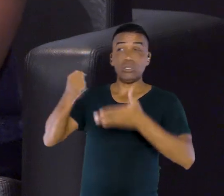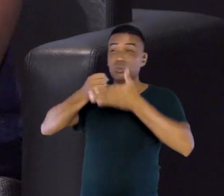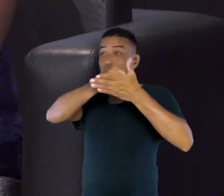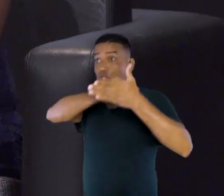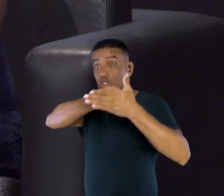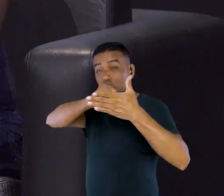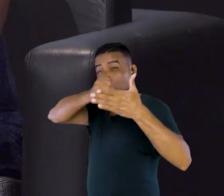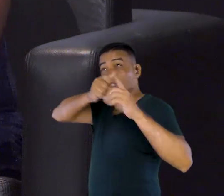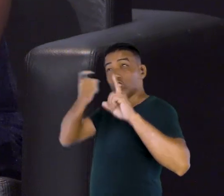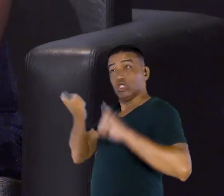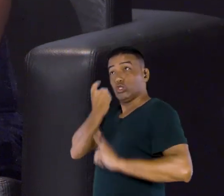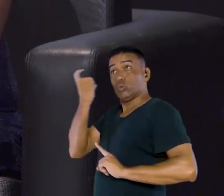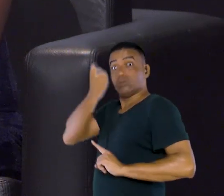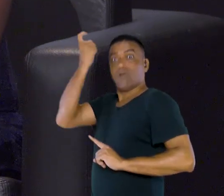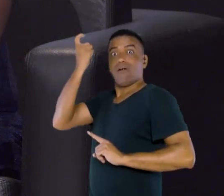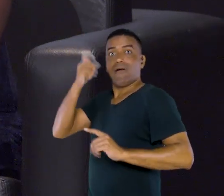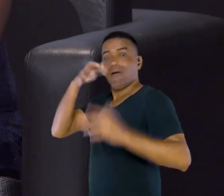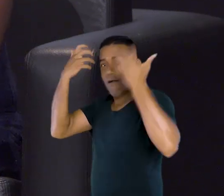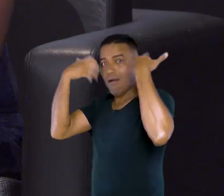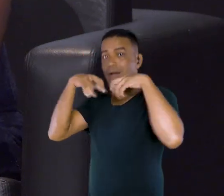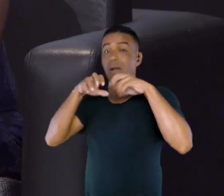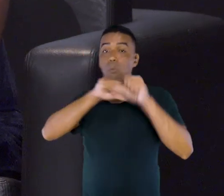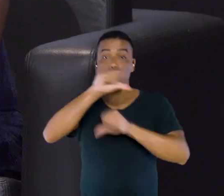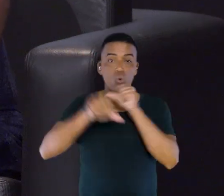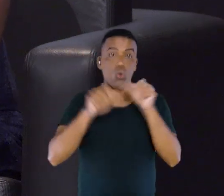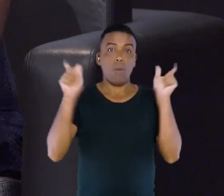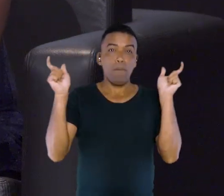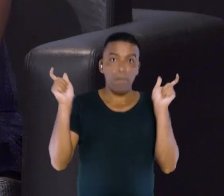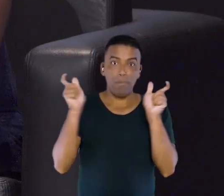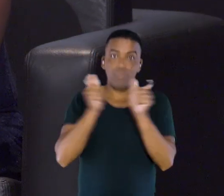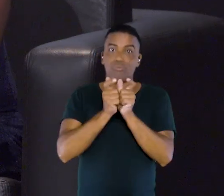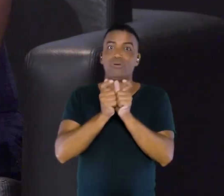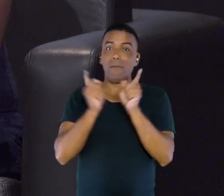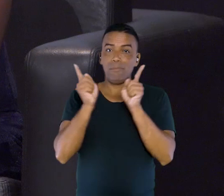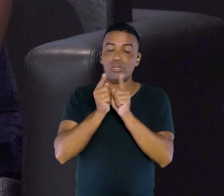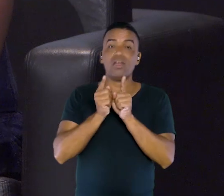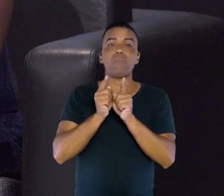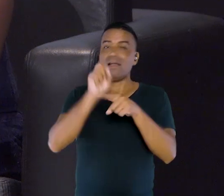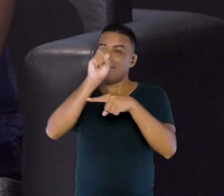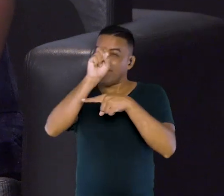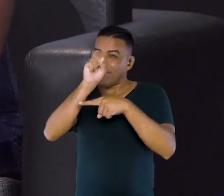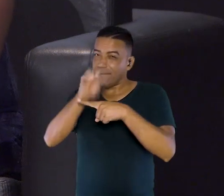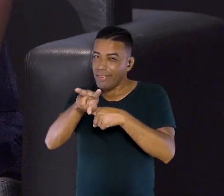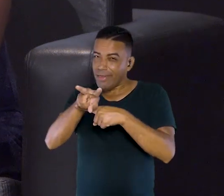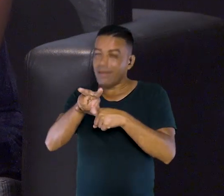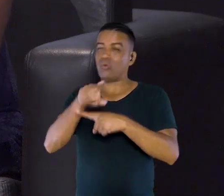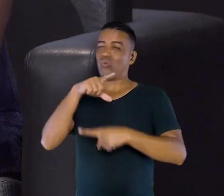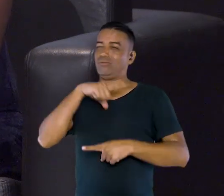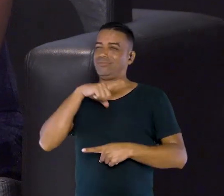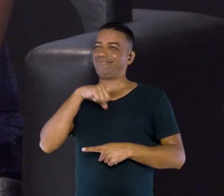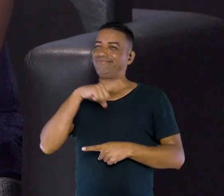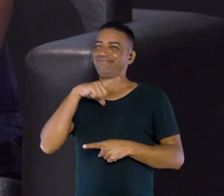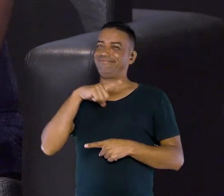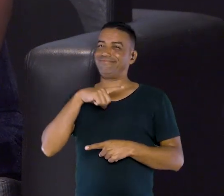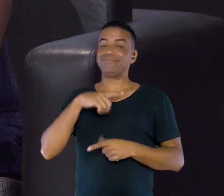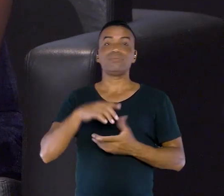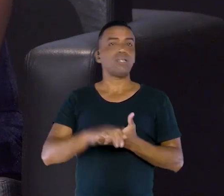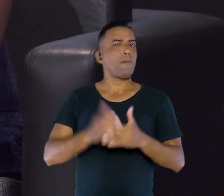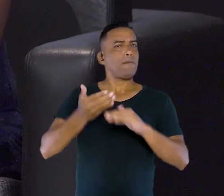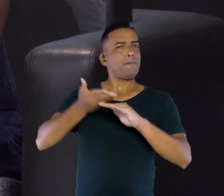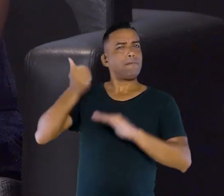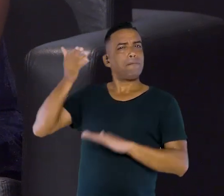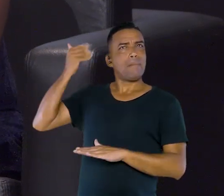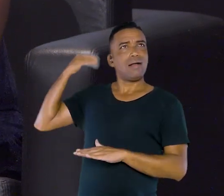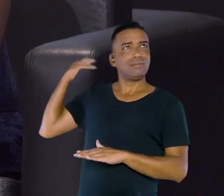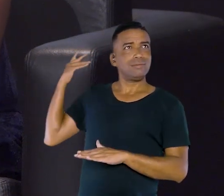eram enormes, mas se transformaram em pequeno agora, mas contendo o seu veneno. E